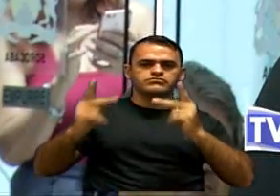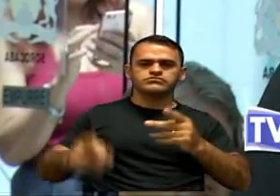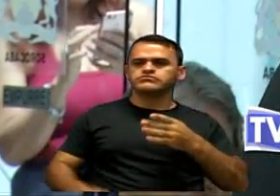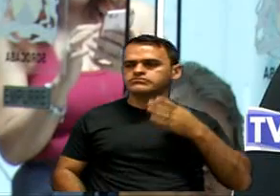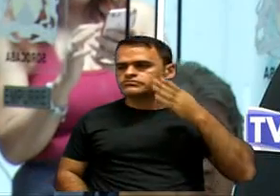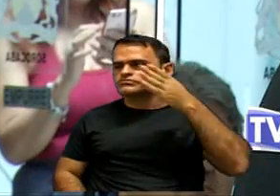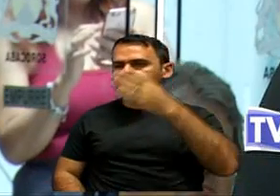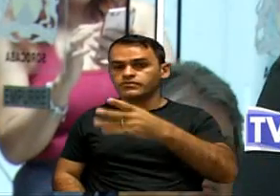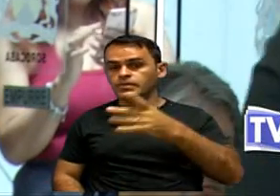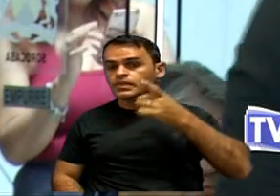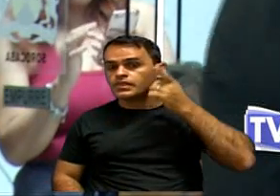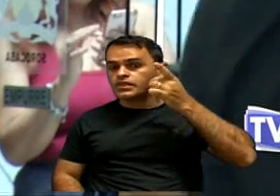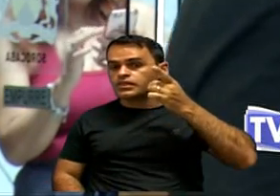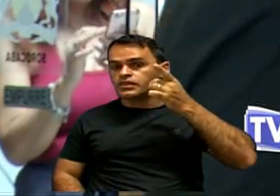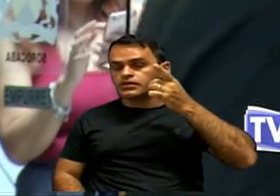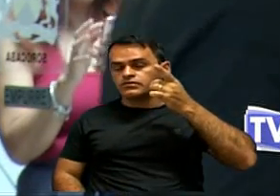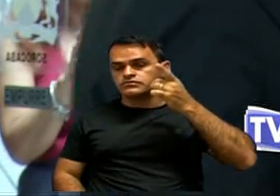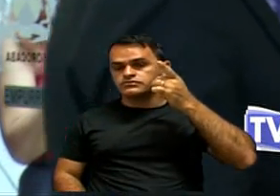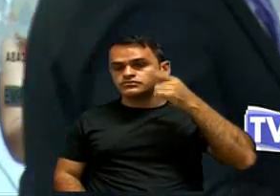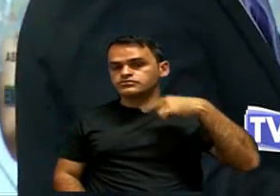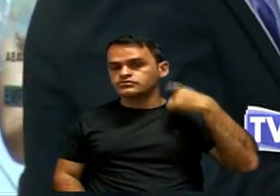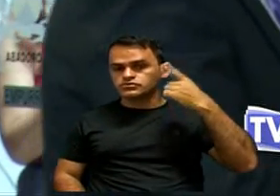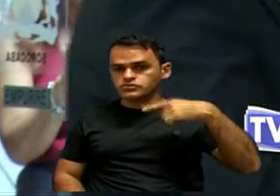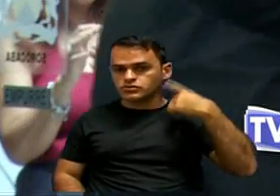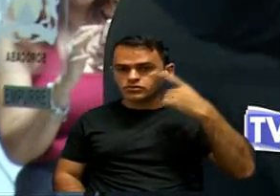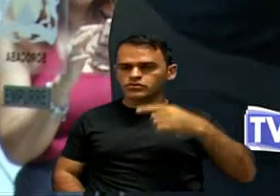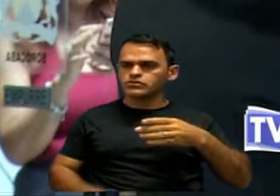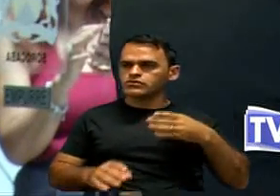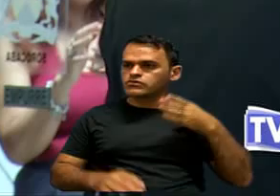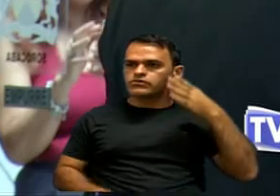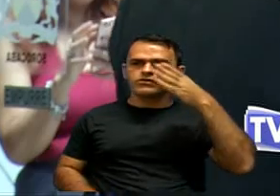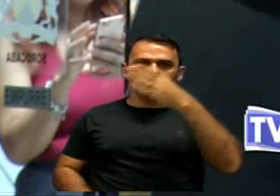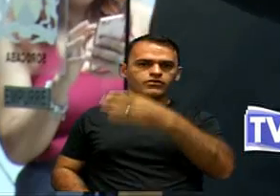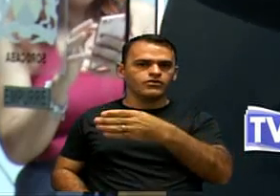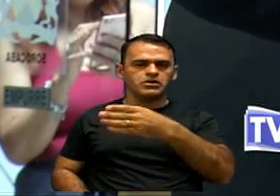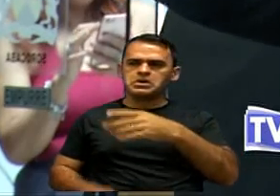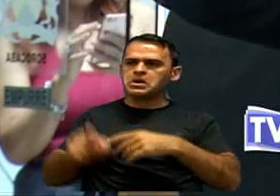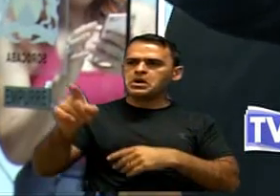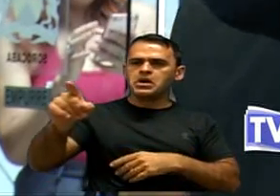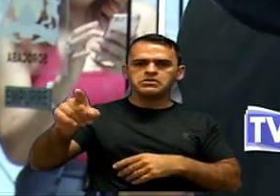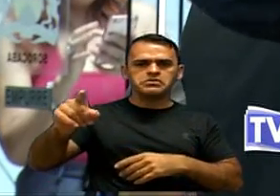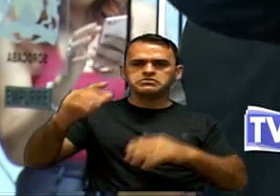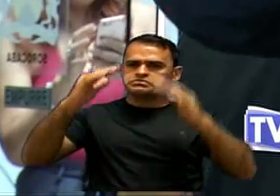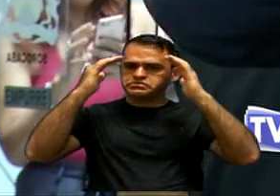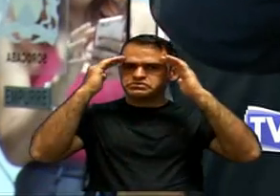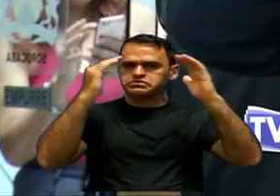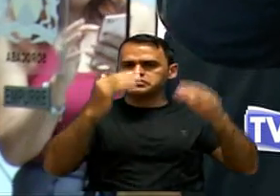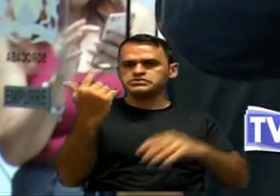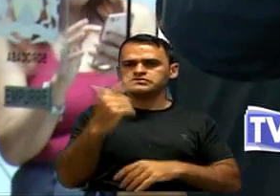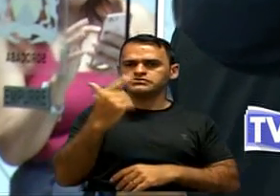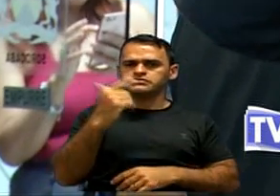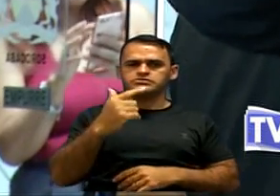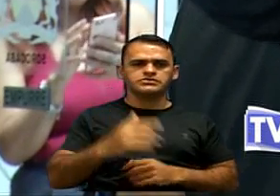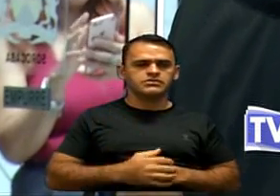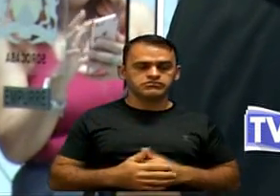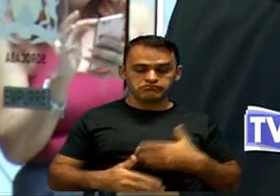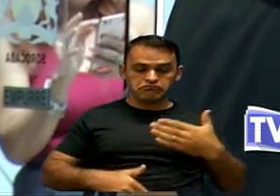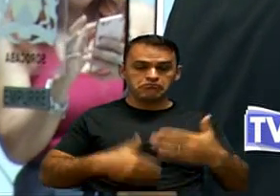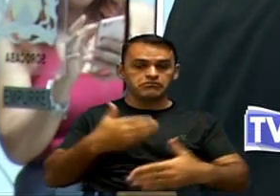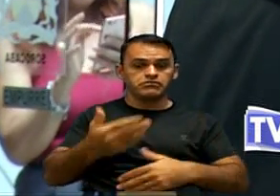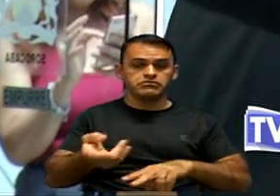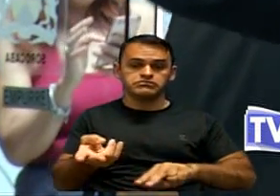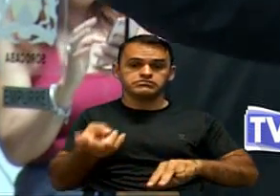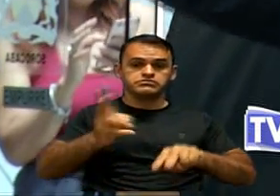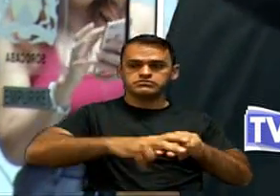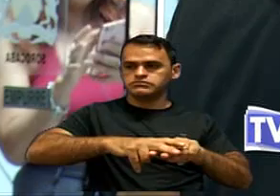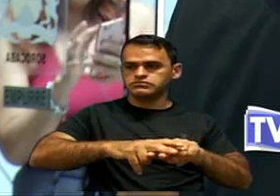o advogado entrou, o jurídico entrou, conseguiu a cirurgia, mas não estavam obedecendo. Não estavam obedecendo. Aí mandaram prender